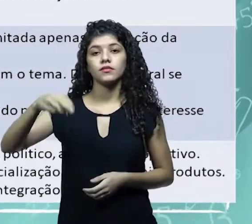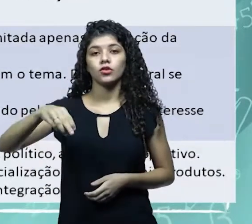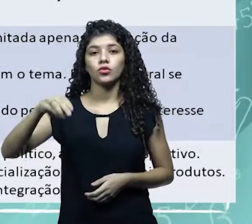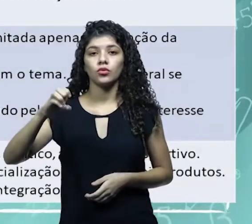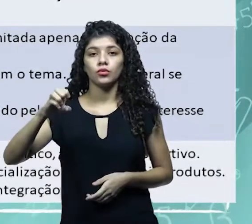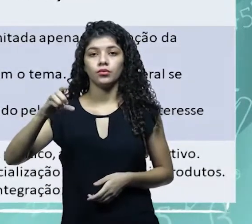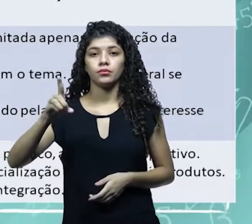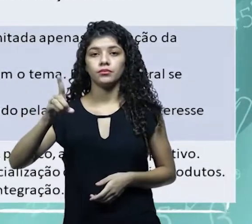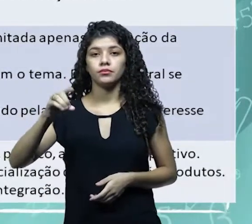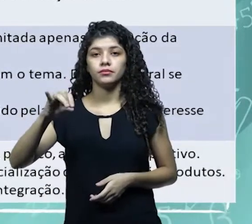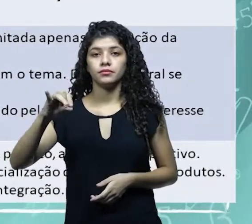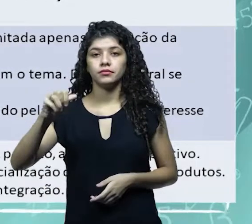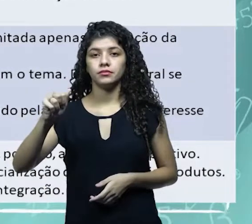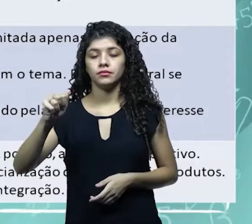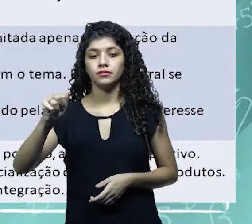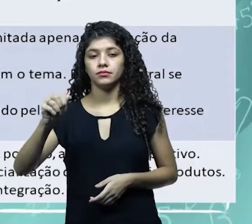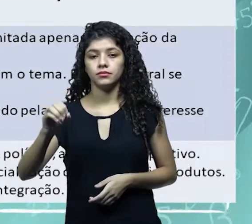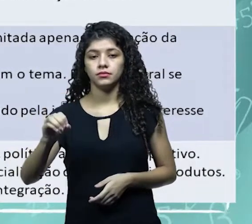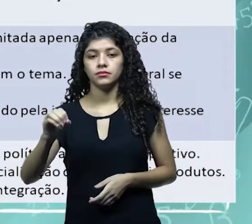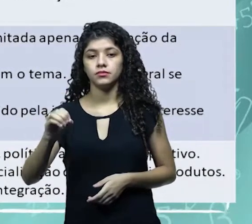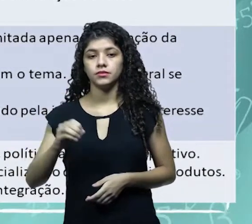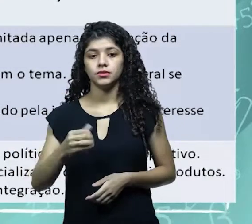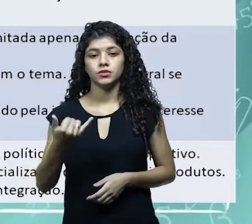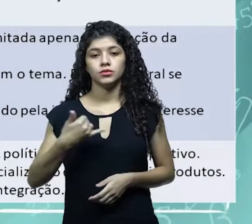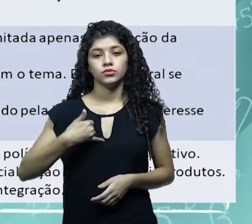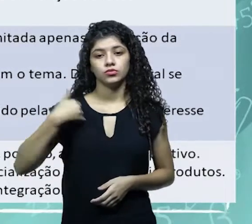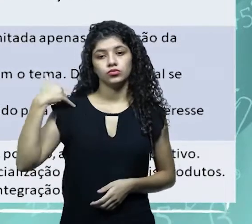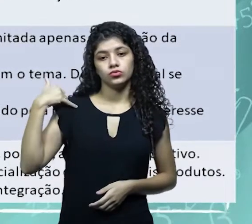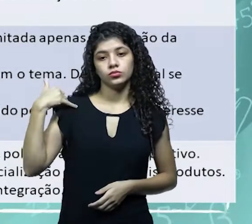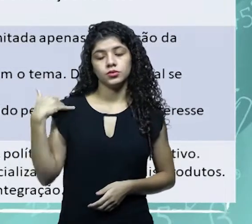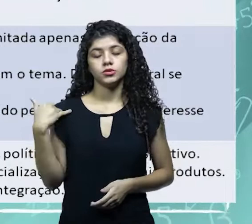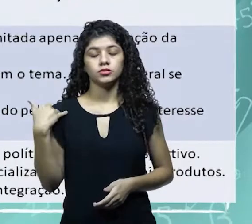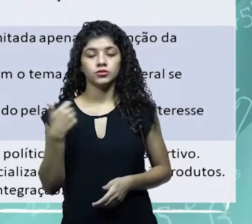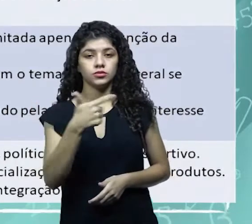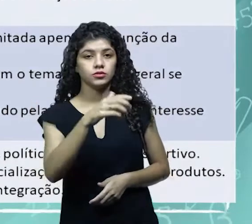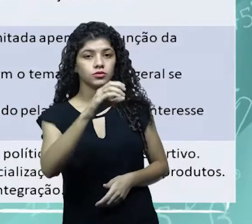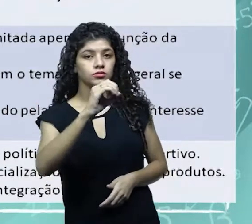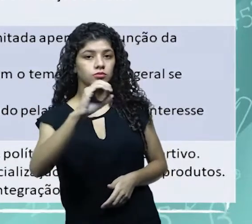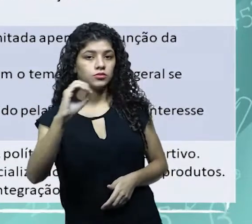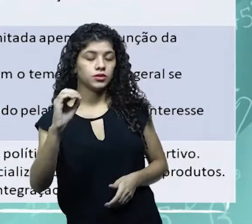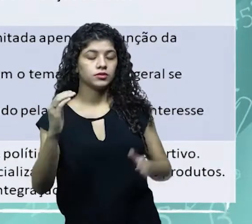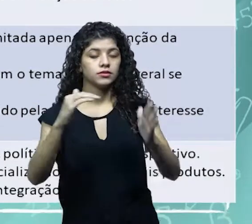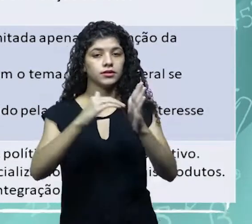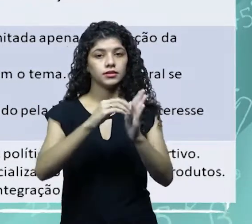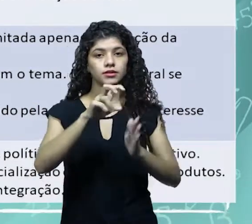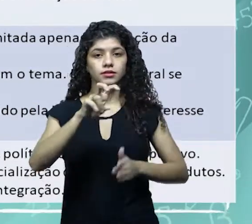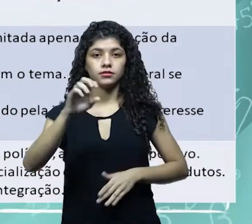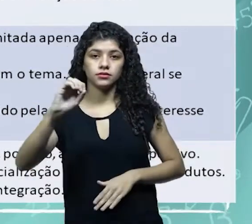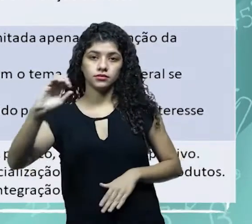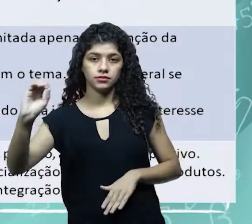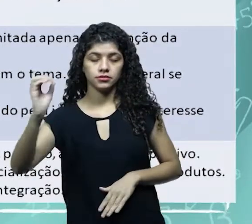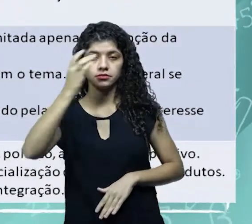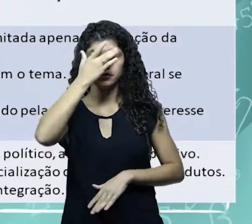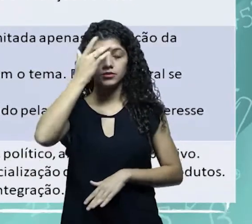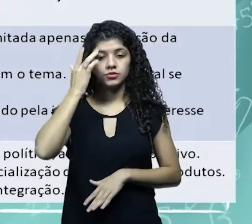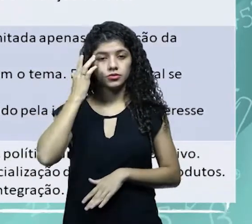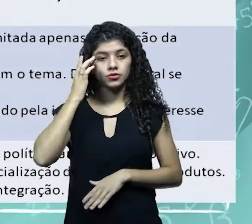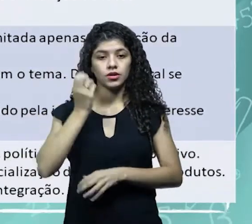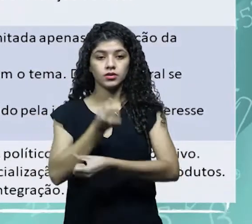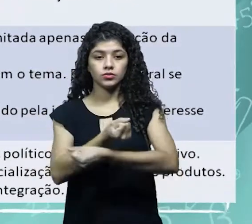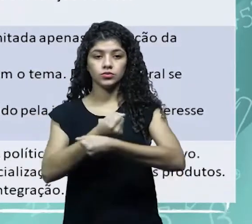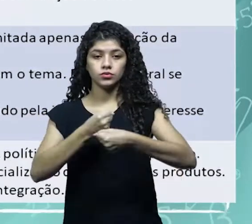é um evento considerado pequeno o médio que é um evento com números de participantes